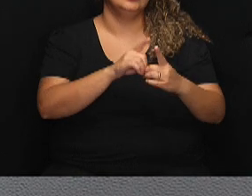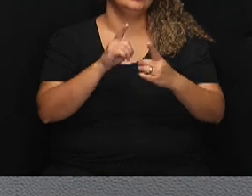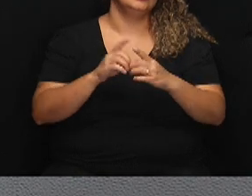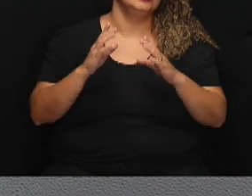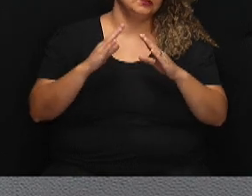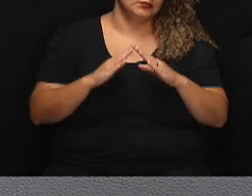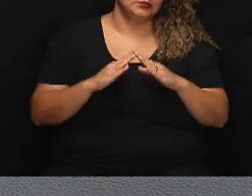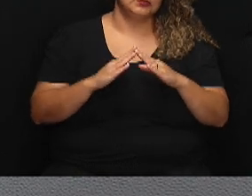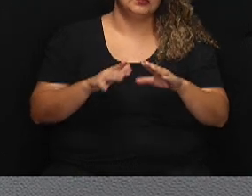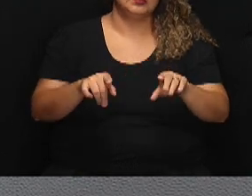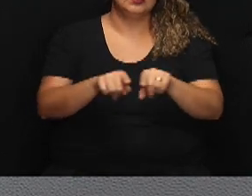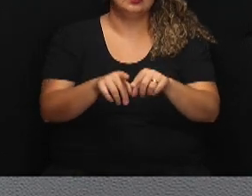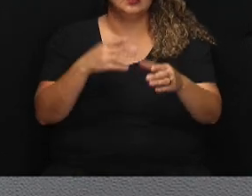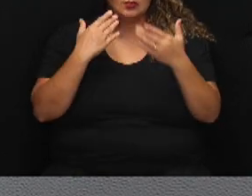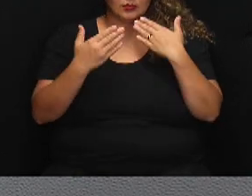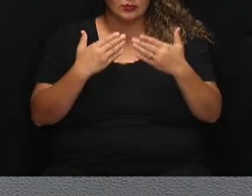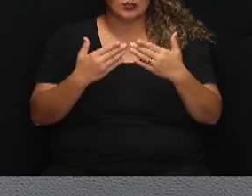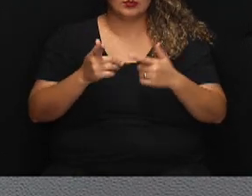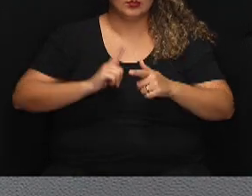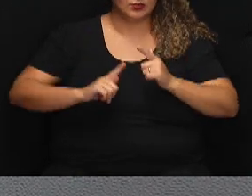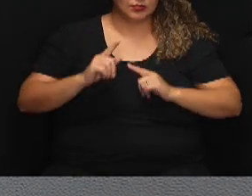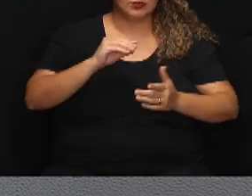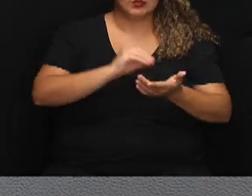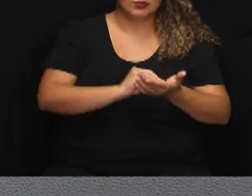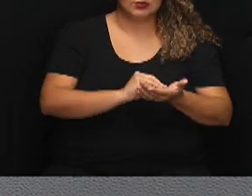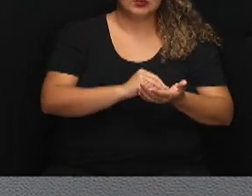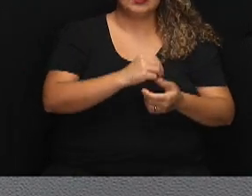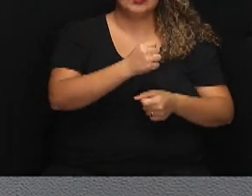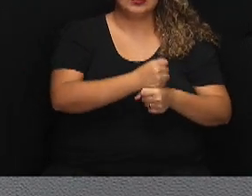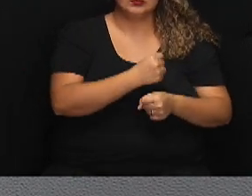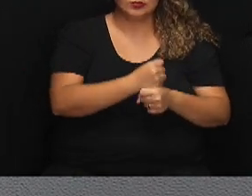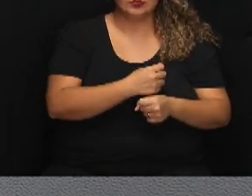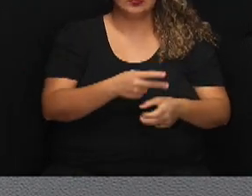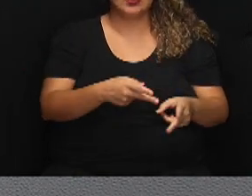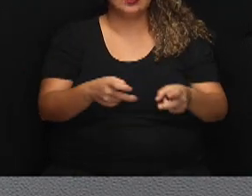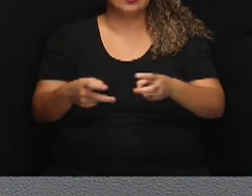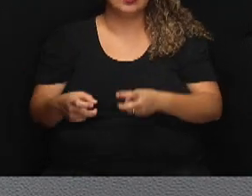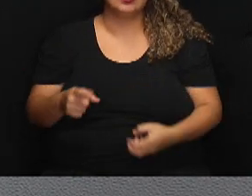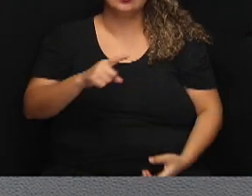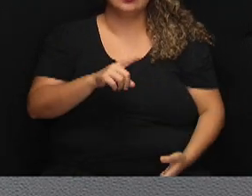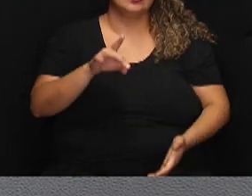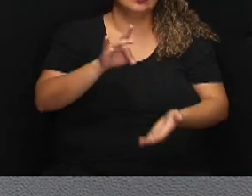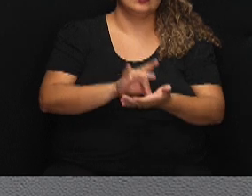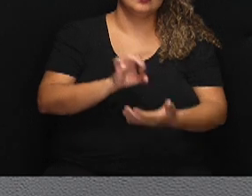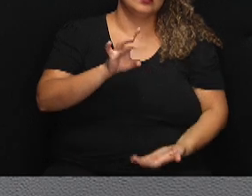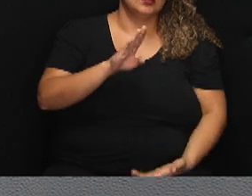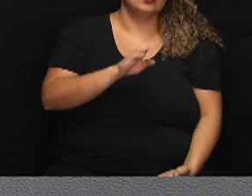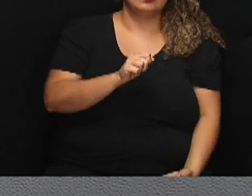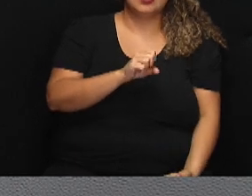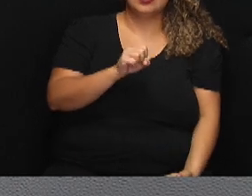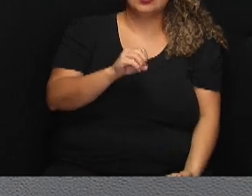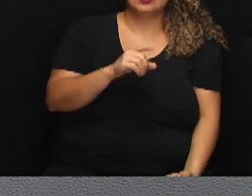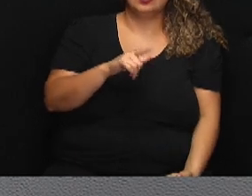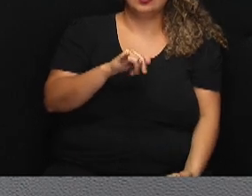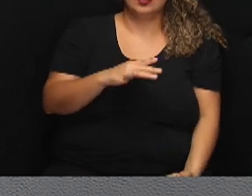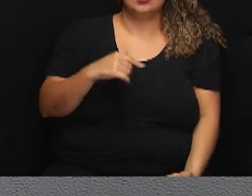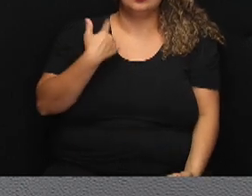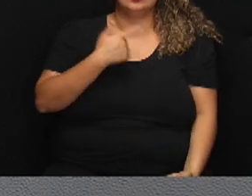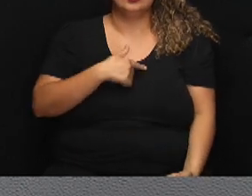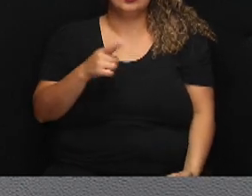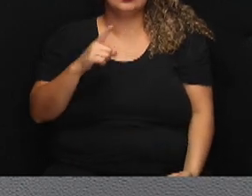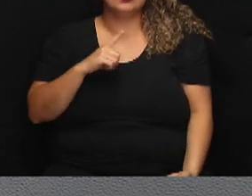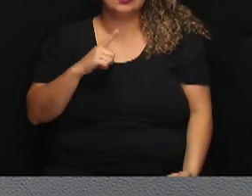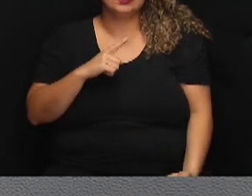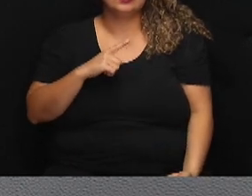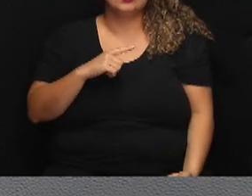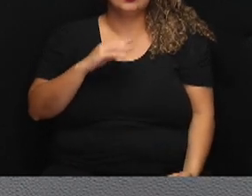domiciliar. E conversando com a gestão nesse último ano, a gente percebeu que isso não era uma realidade só do Bassoli, de que a gente estava tendo